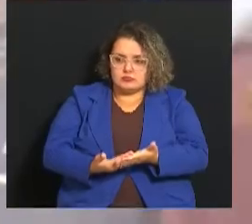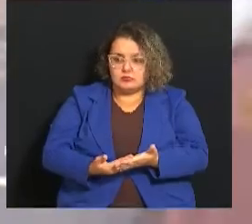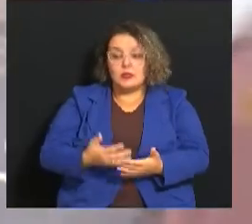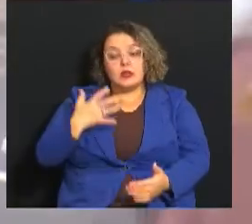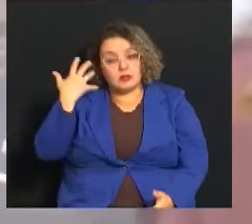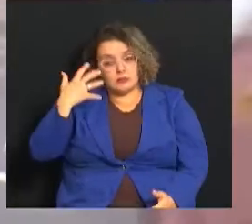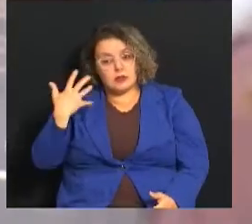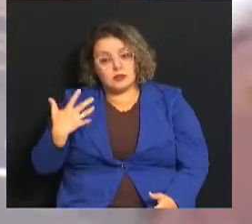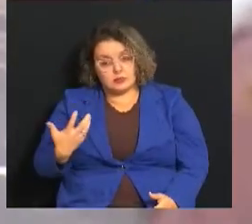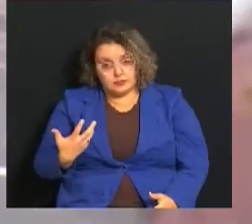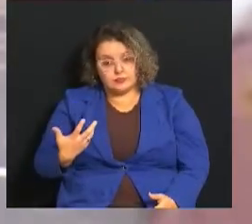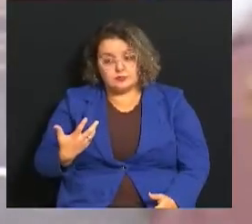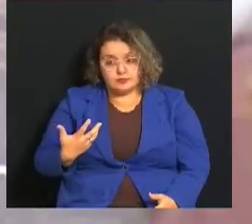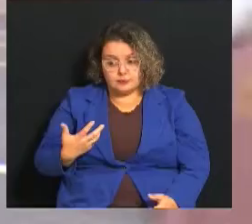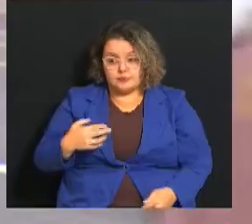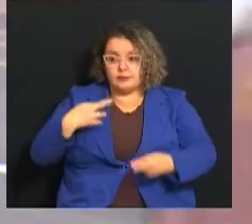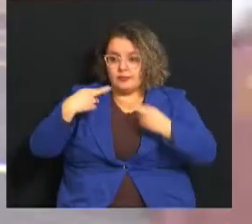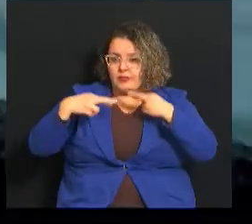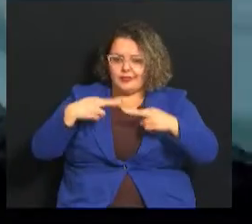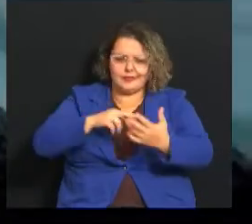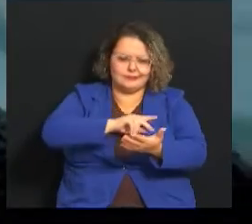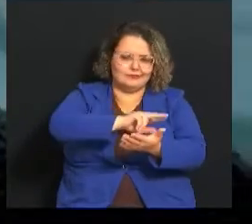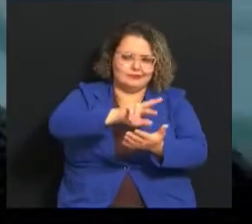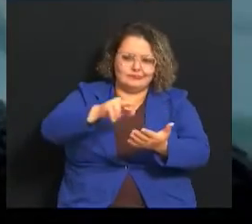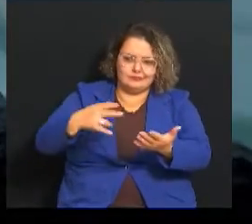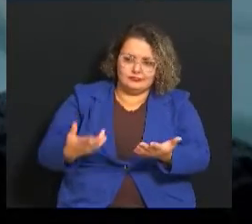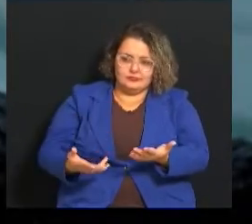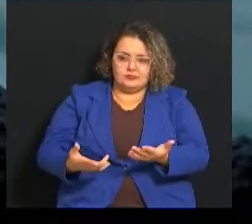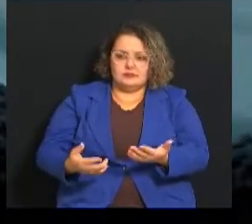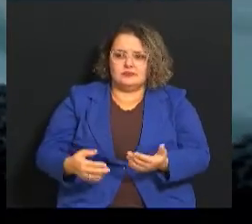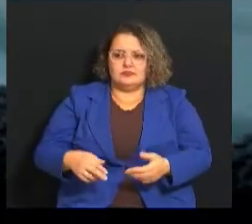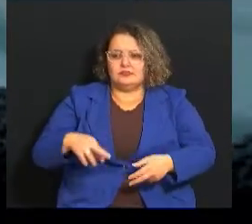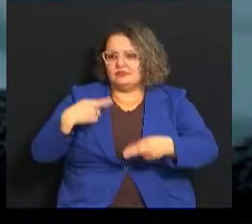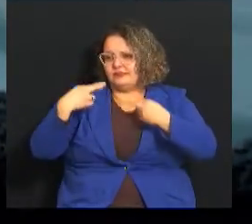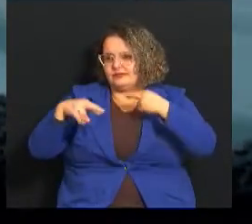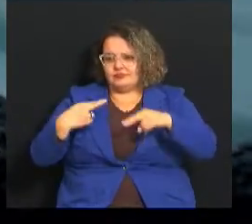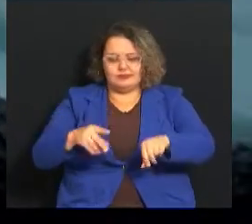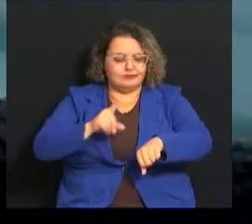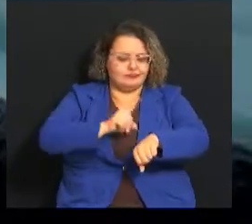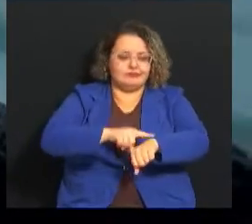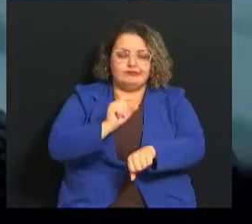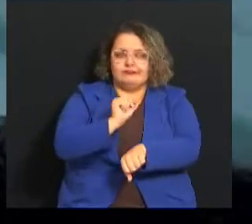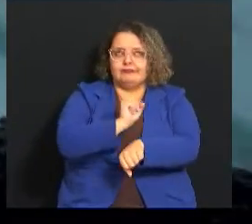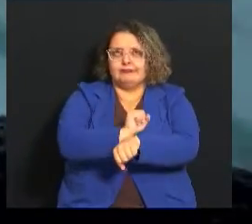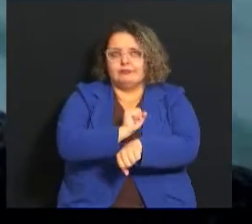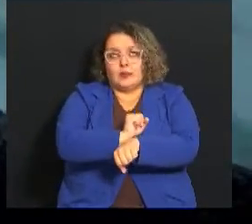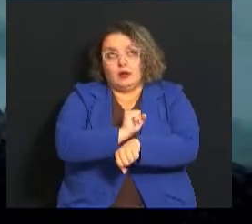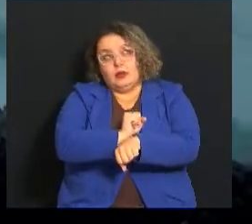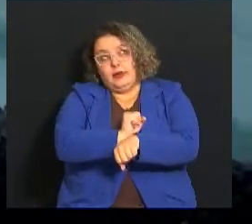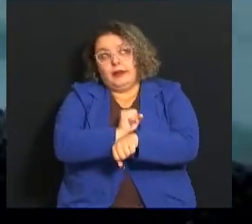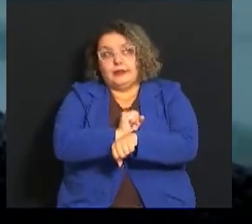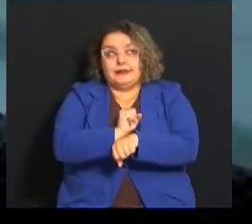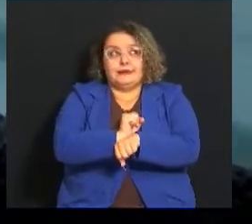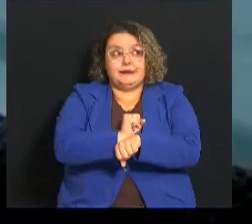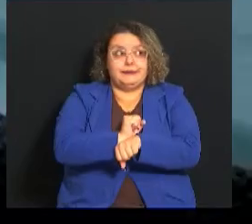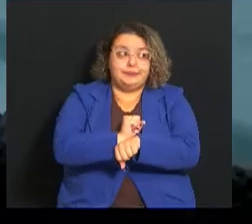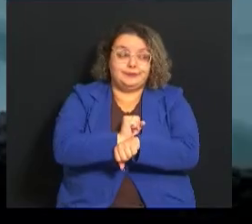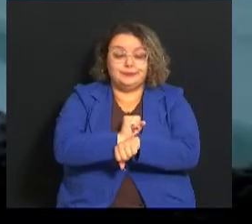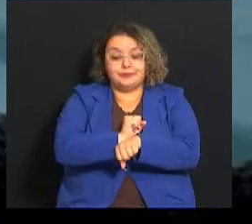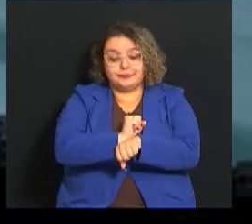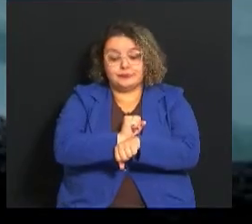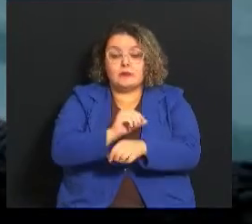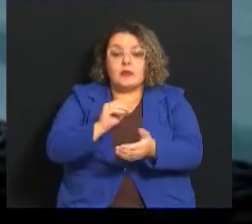as reclamações são as mais diversas. Temos reclamação desde o tempo de espera, que é muito tempo, falta de